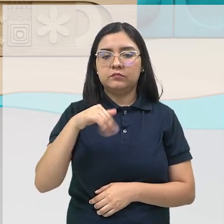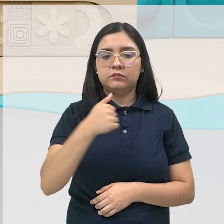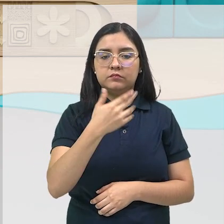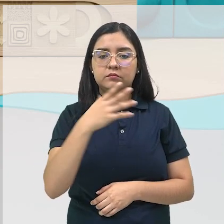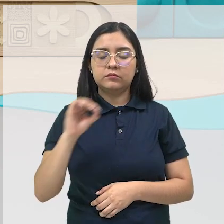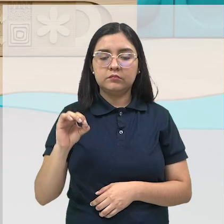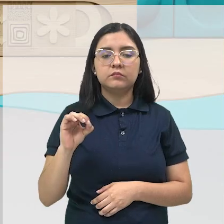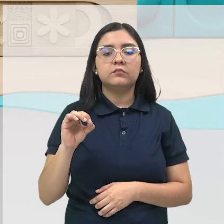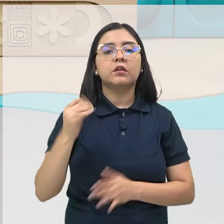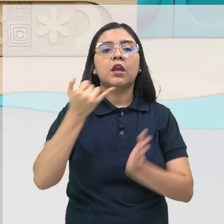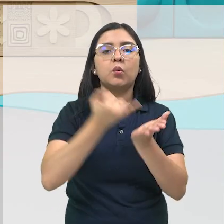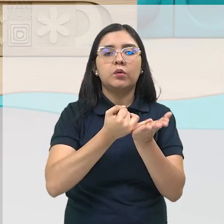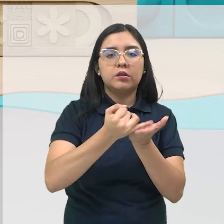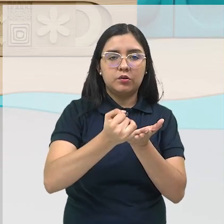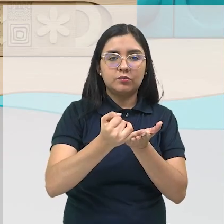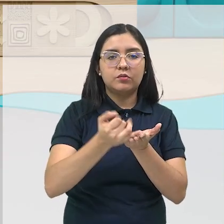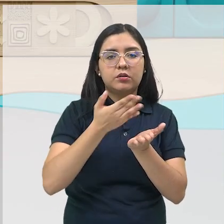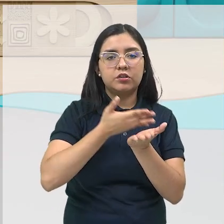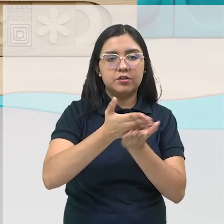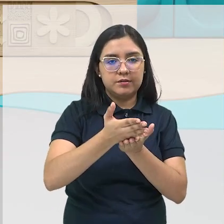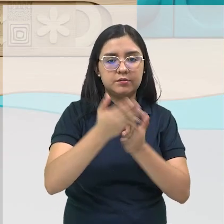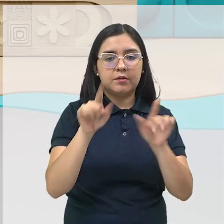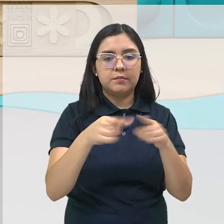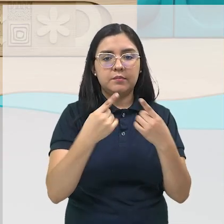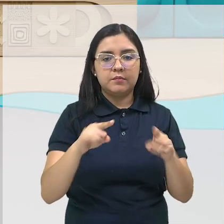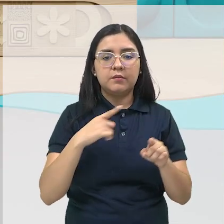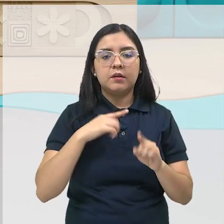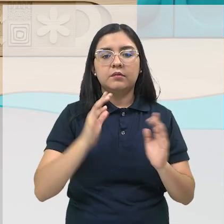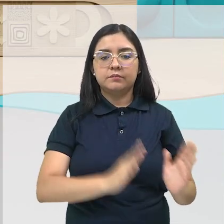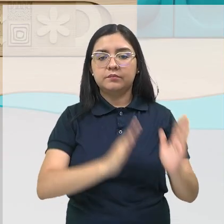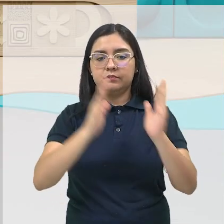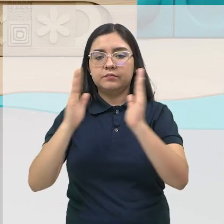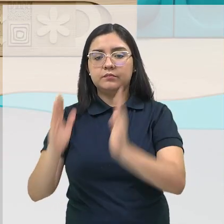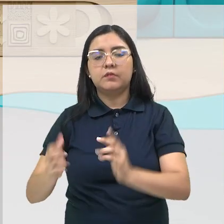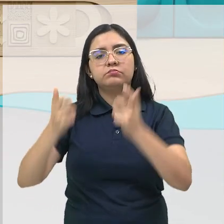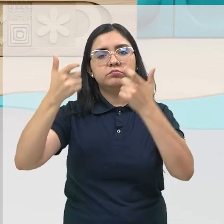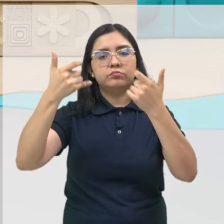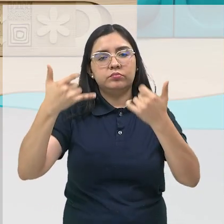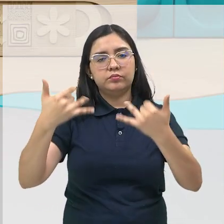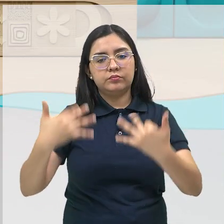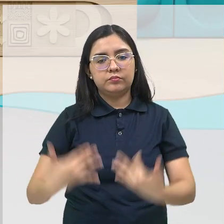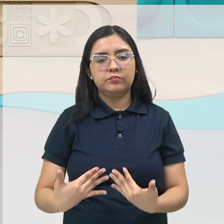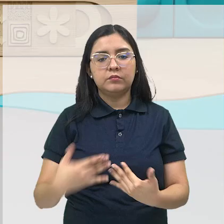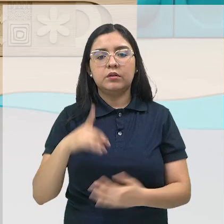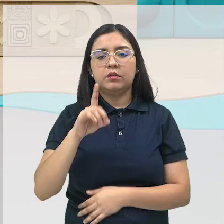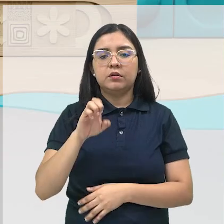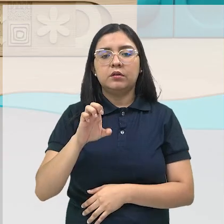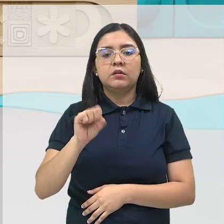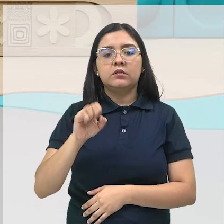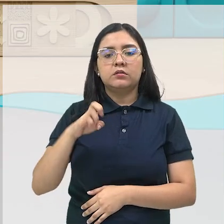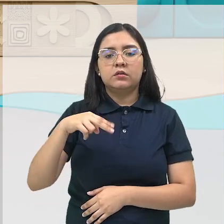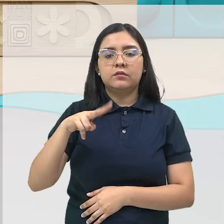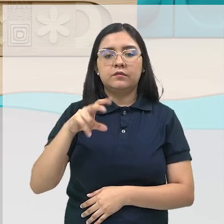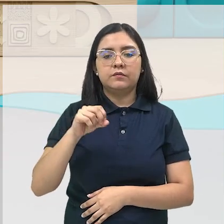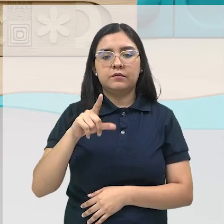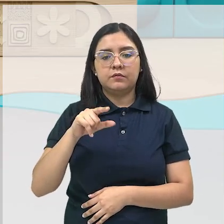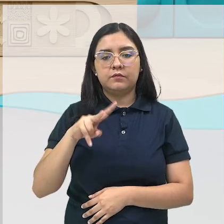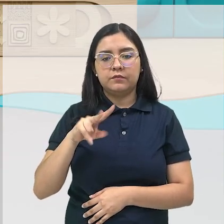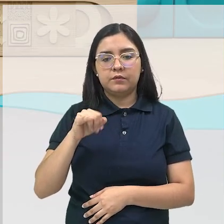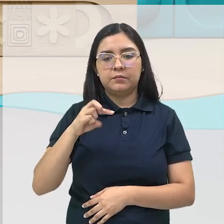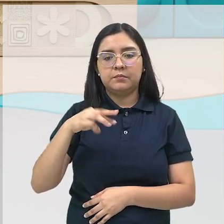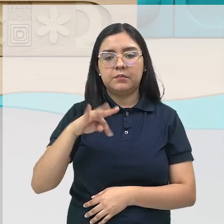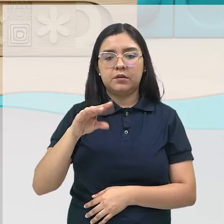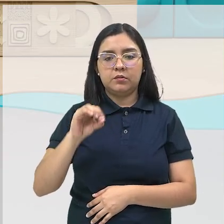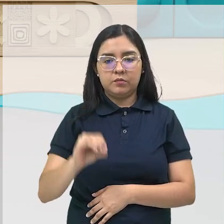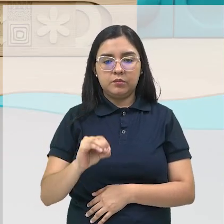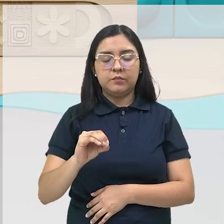se fosse a parte introdutória. Em seguida, eu tenho o desenvolvimento, a parte B da música. E eu tenho